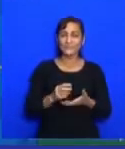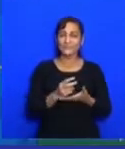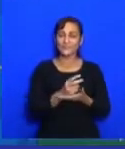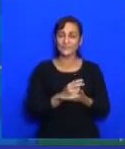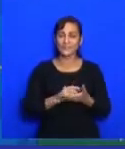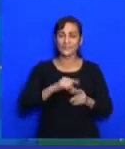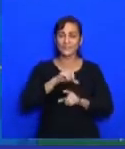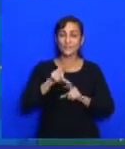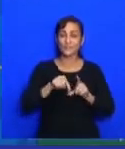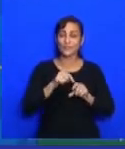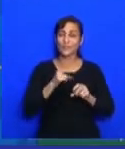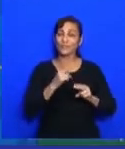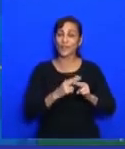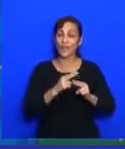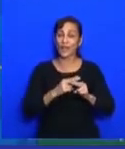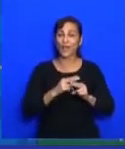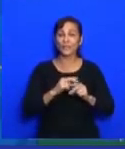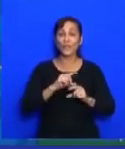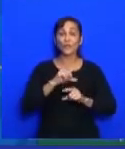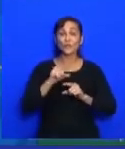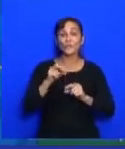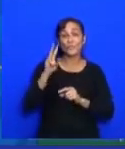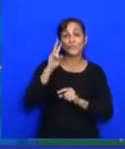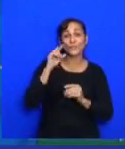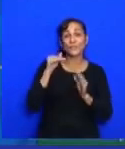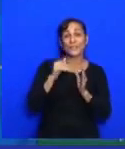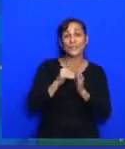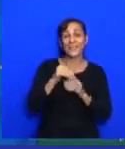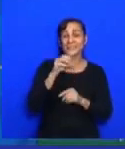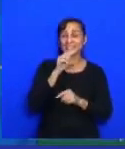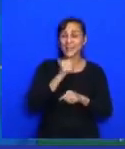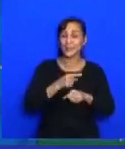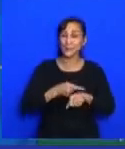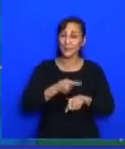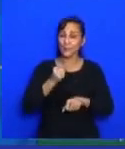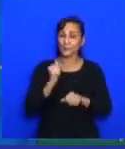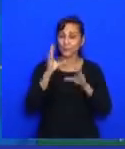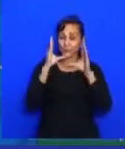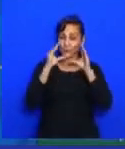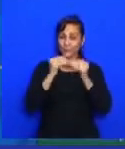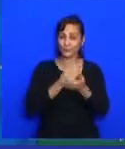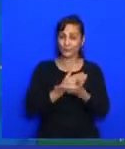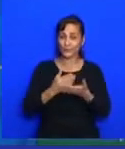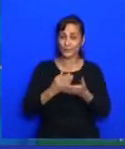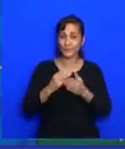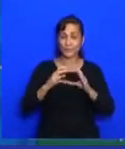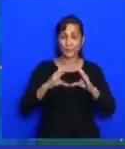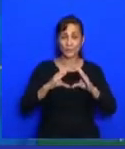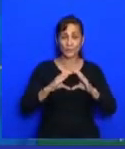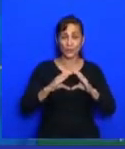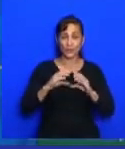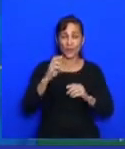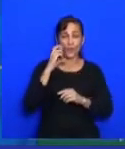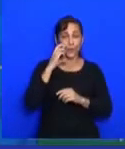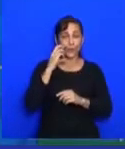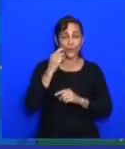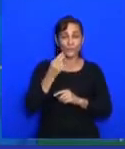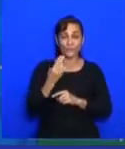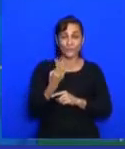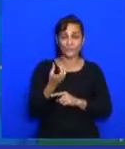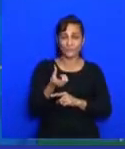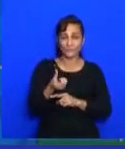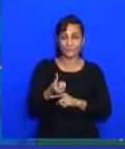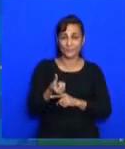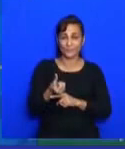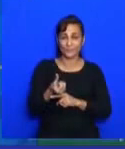Quem na modalidade das loterias Caixa, com sorteios de segunda a sábado, sempre a partir das 8 da noite. Bola rosa, número 26.